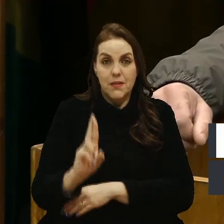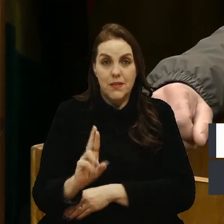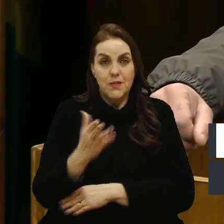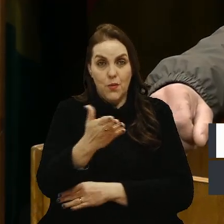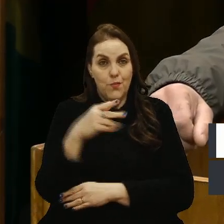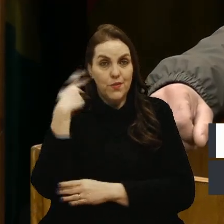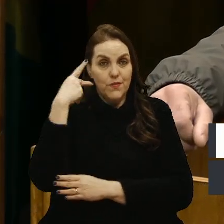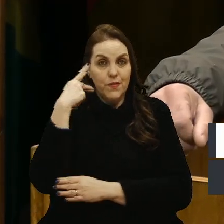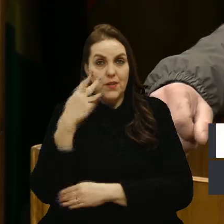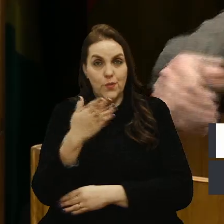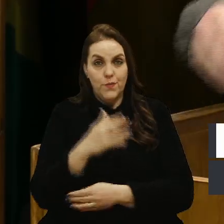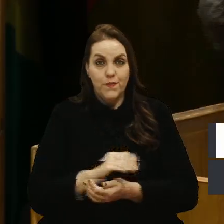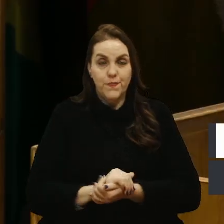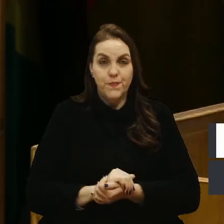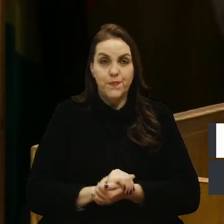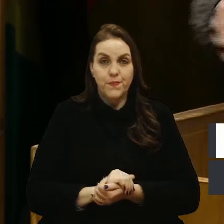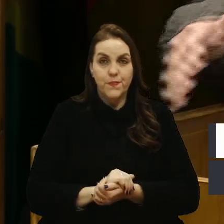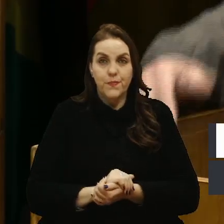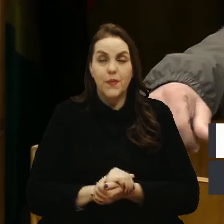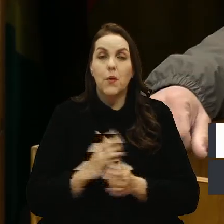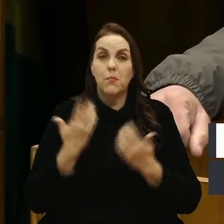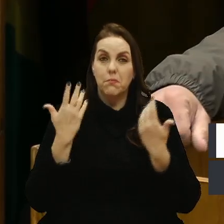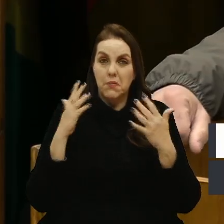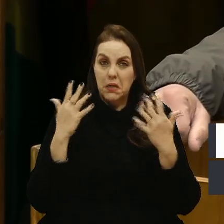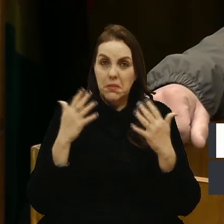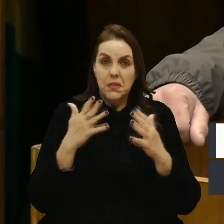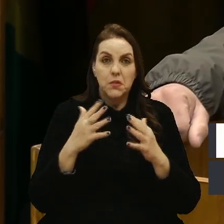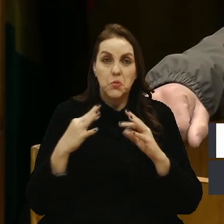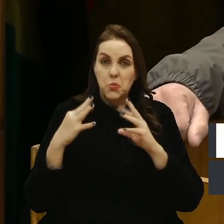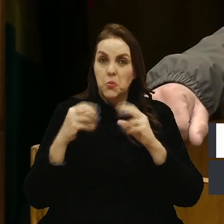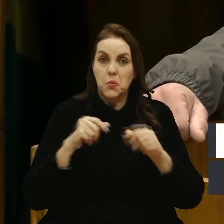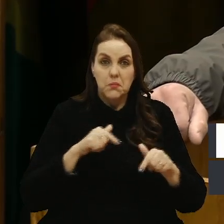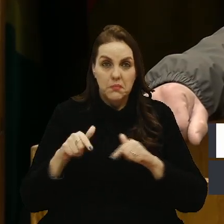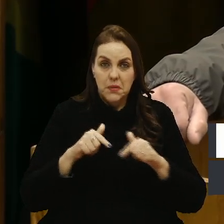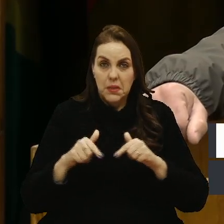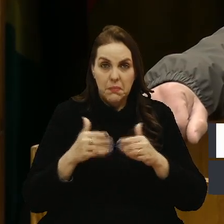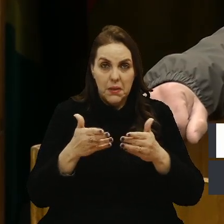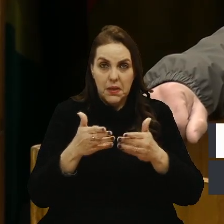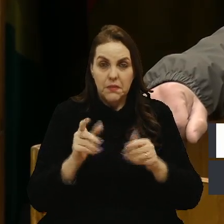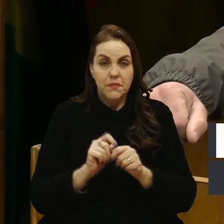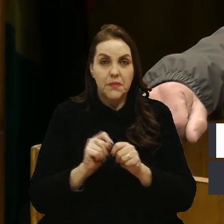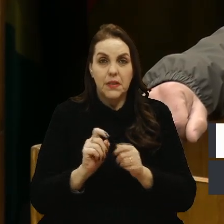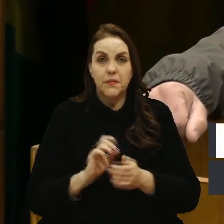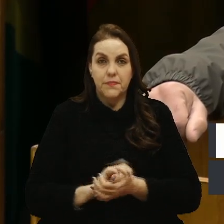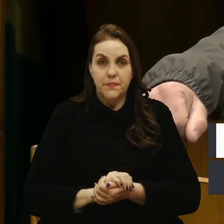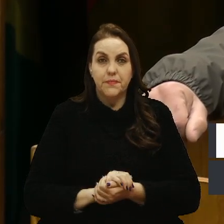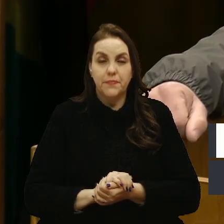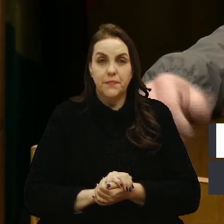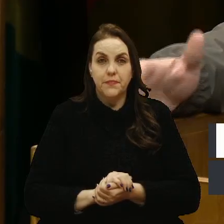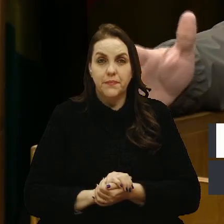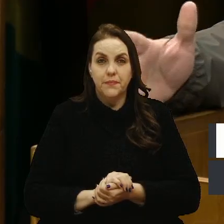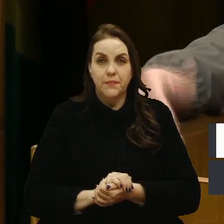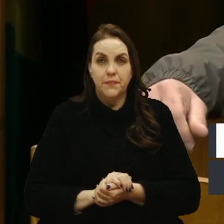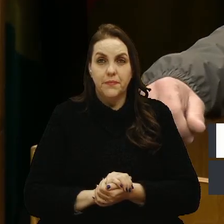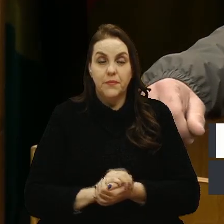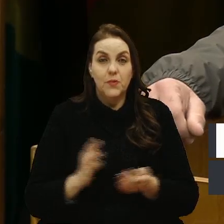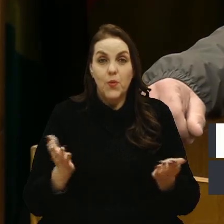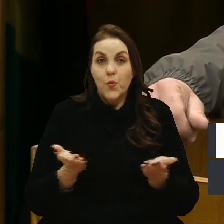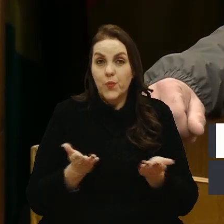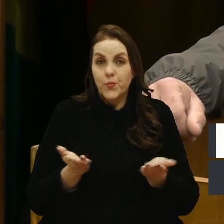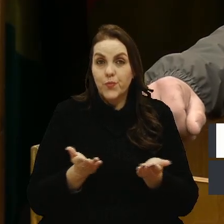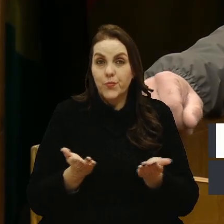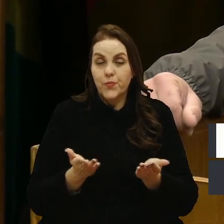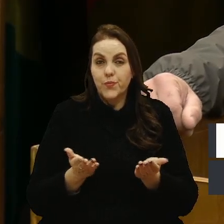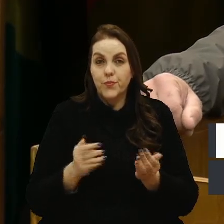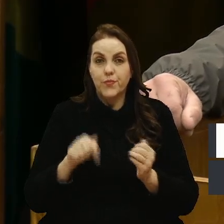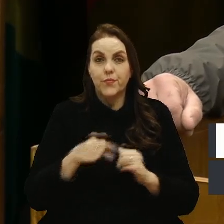parlamentar. E aqui eu o parabenizo por todo o seu trabalho realizado. E hoje, aqui